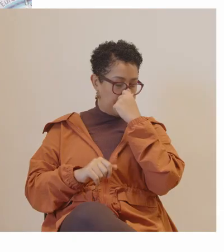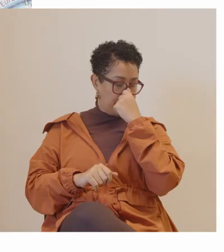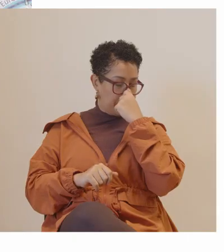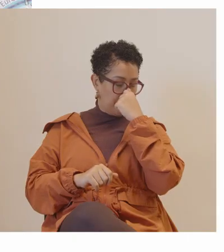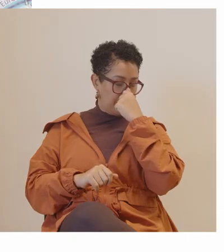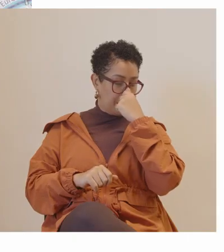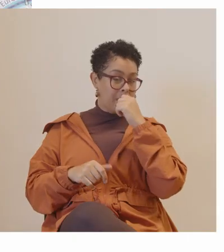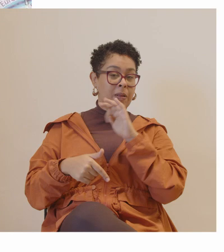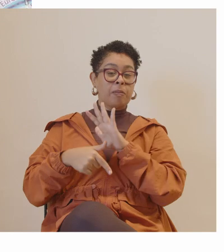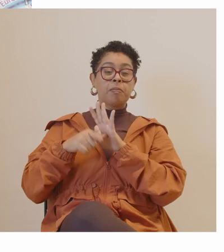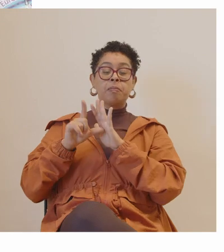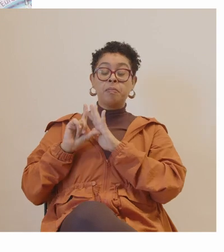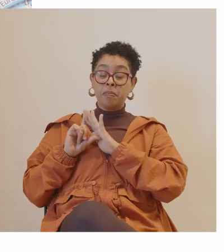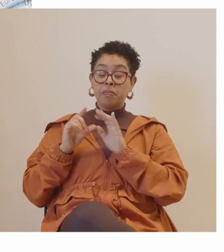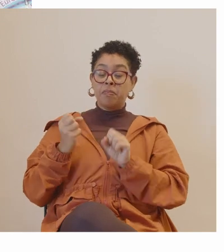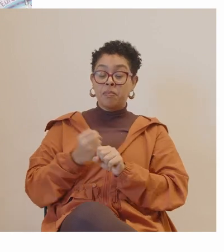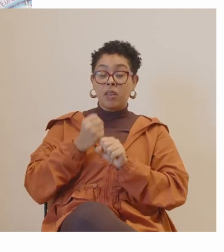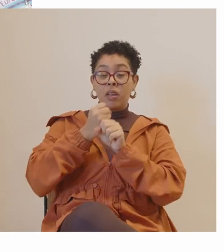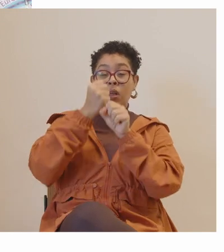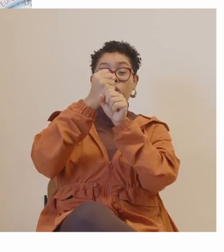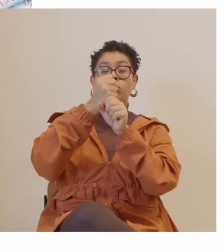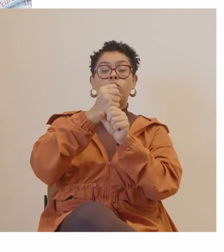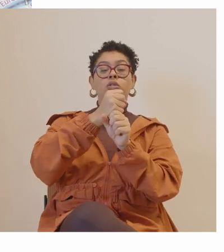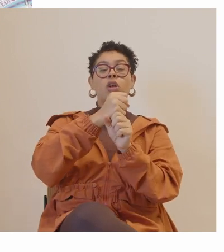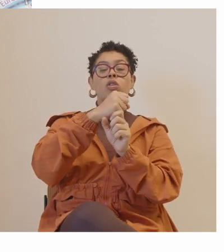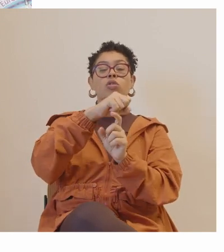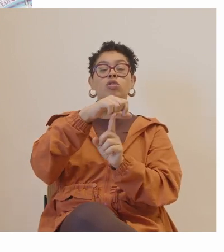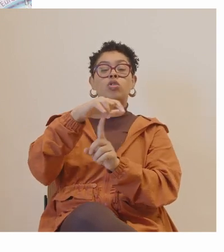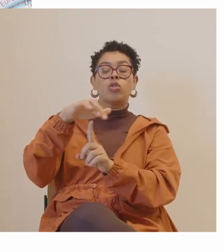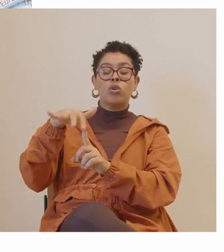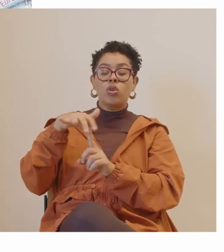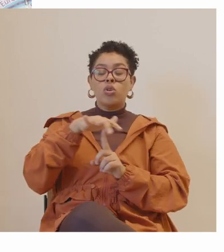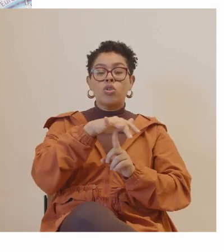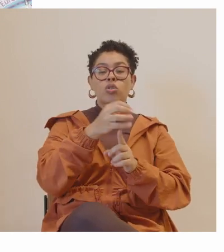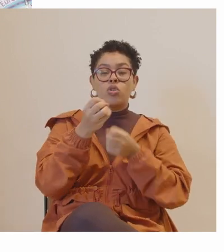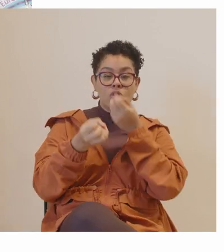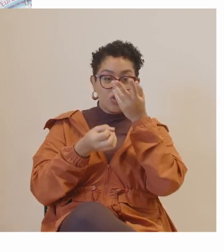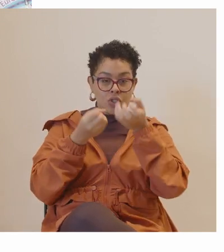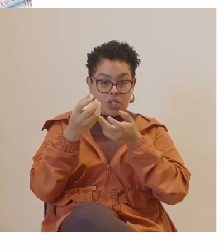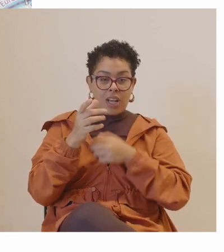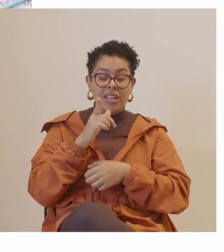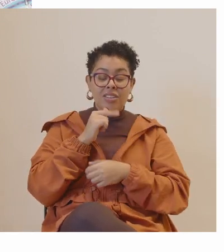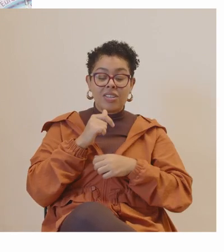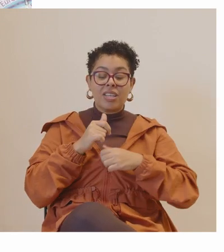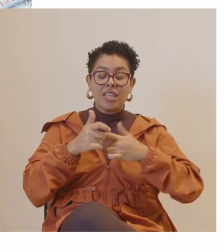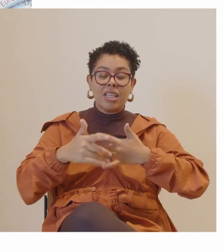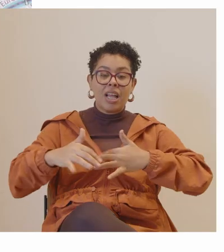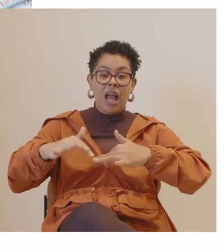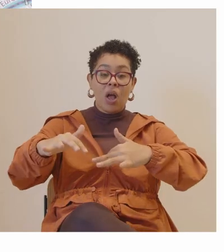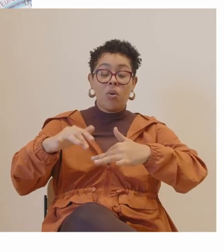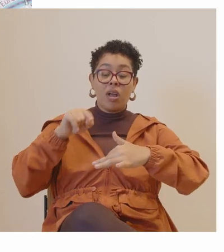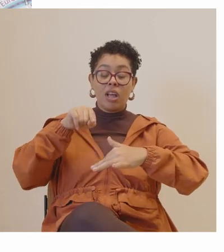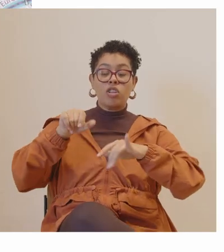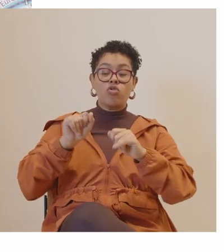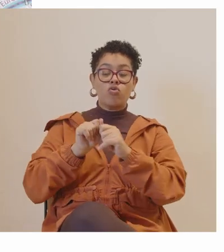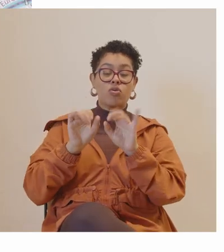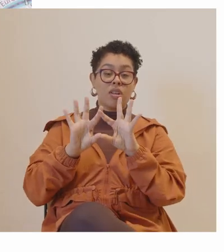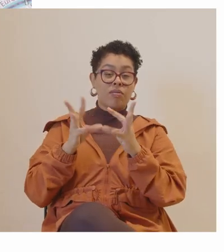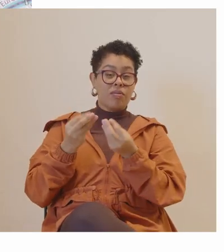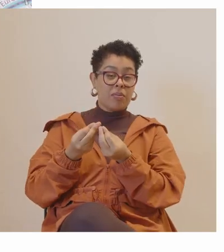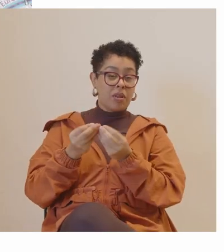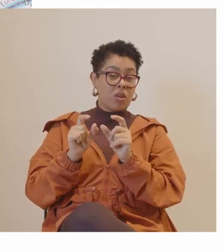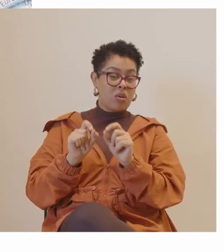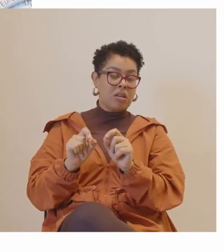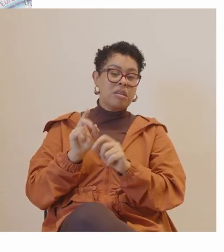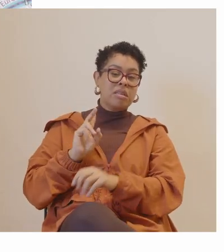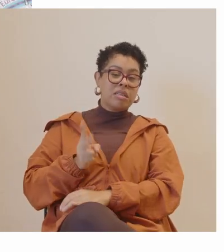antes da construção do Jardim d'Água, ele e a família, na verdade, estão